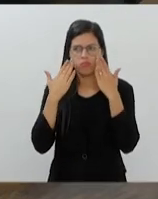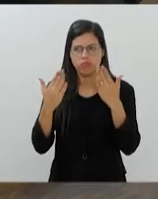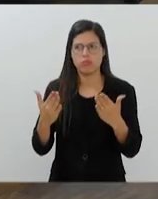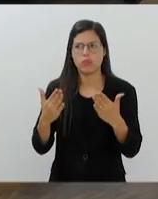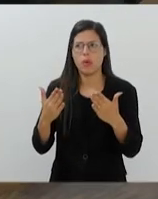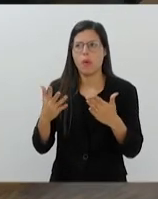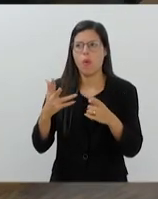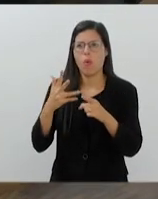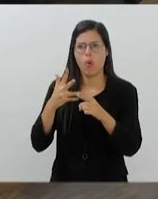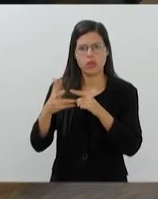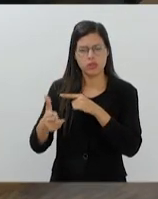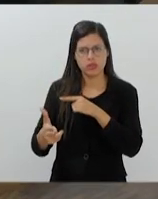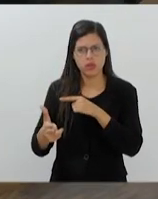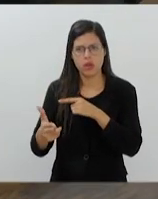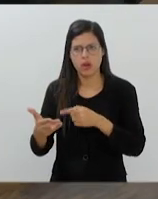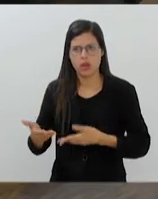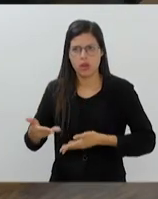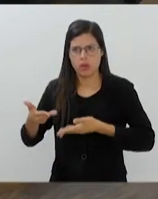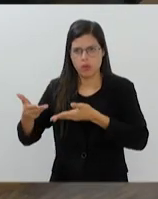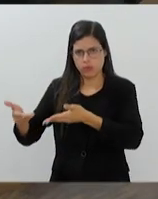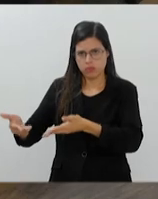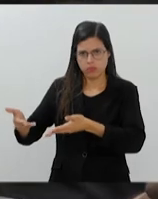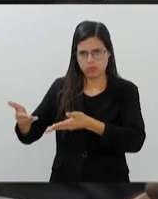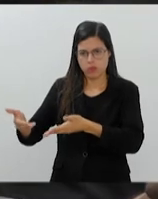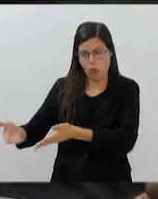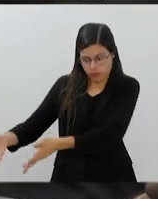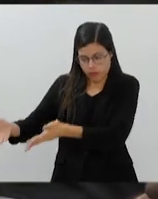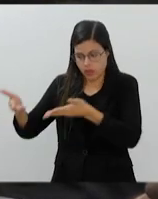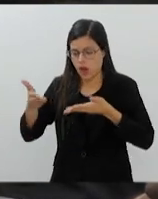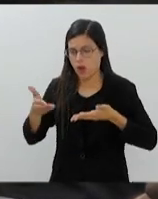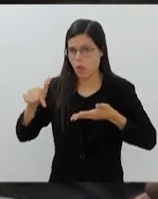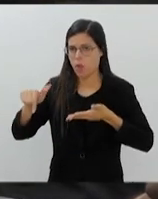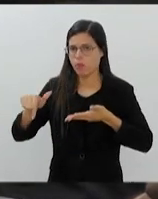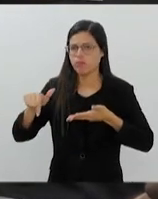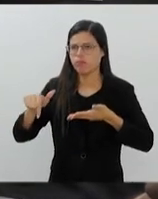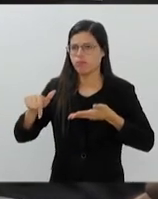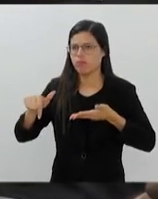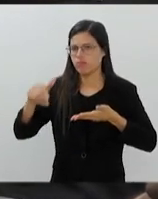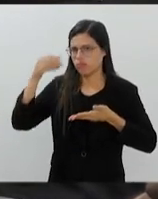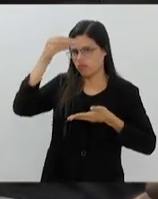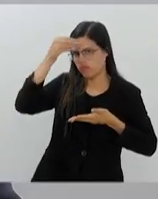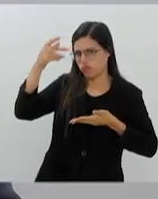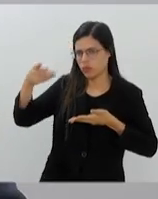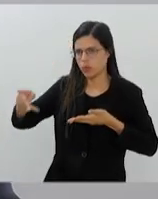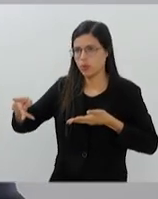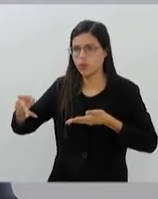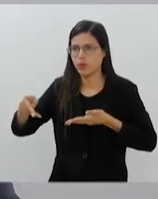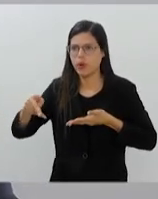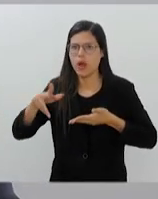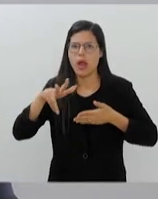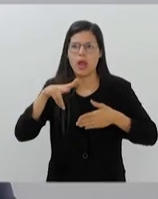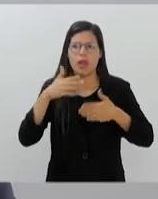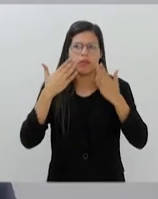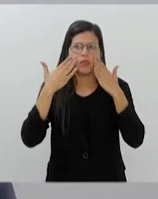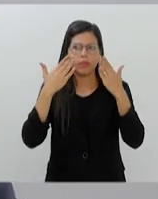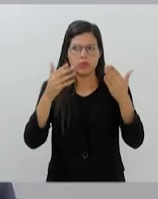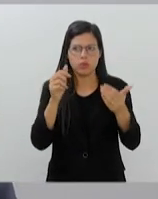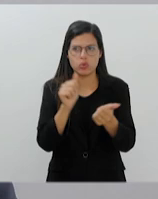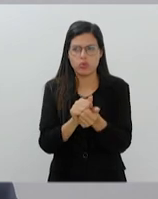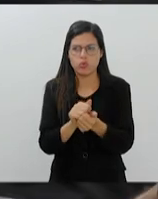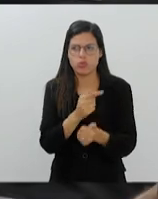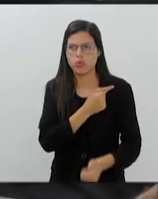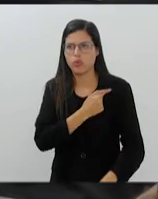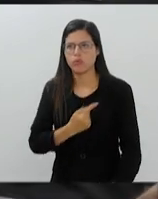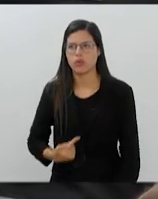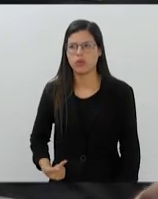interromperam e convidaram ela para subir ao palco chamaram ela para subir ao palco e a senhora falou que ela se apresentou junto com o governador